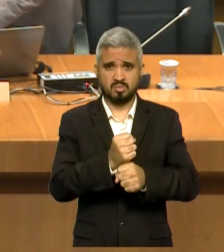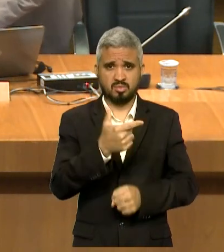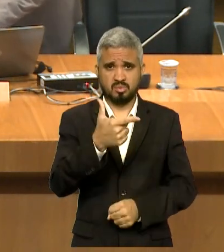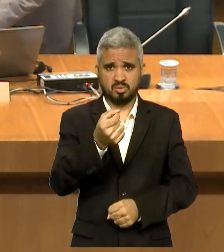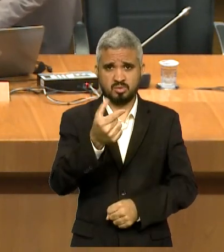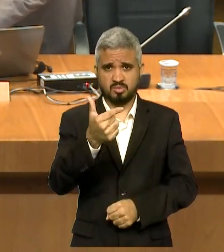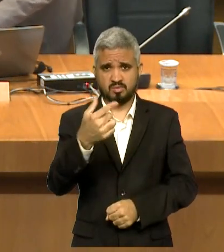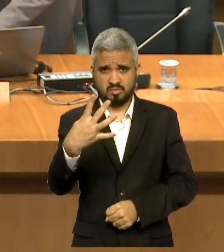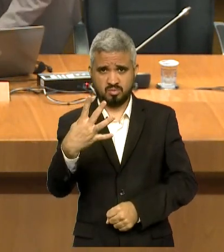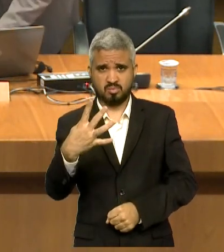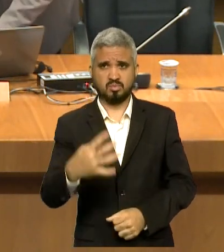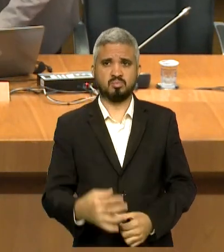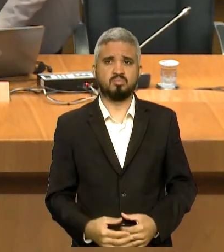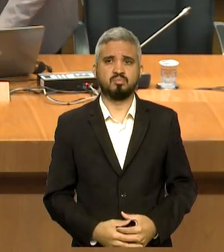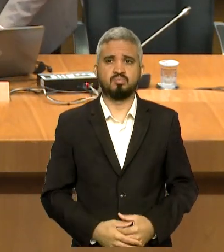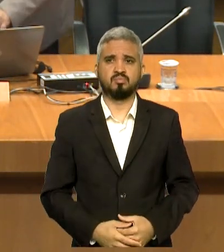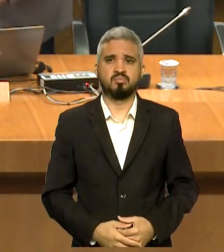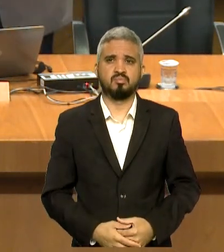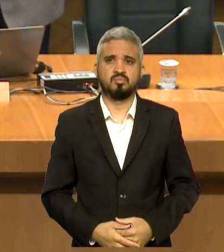Tem data?